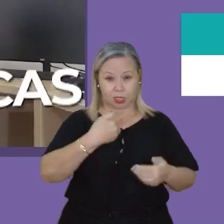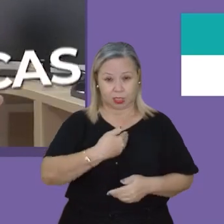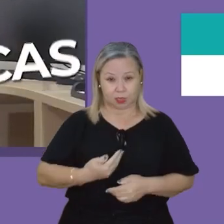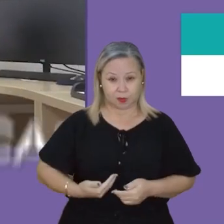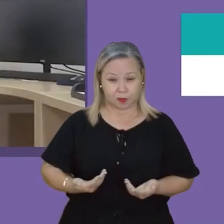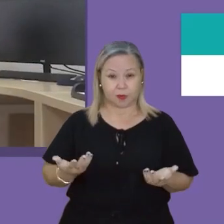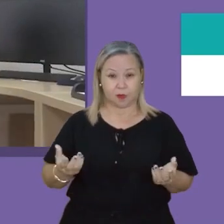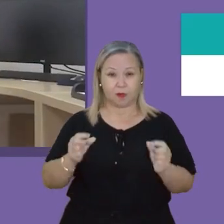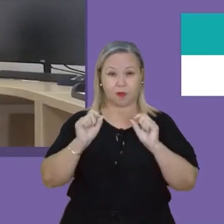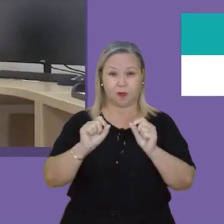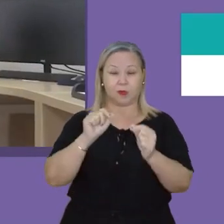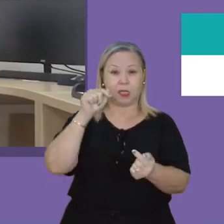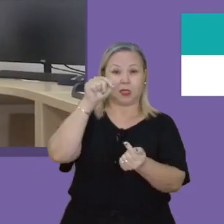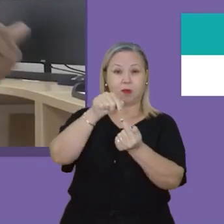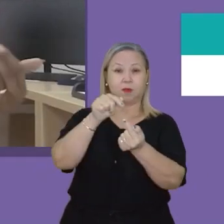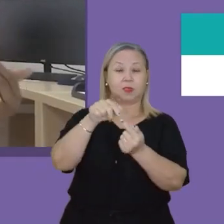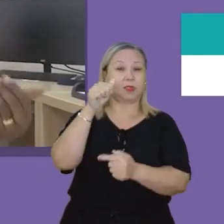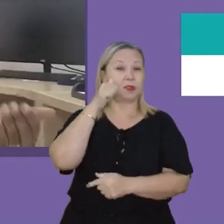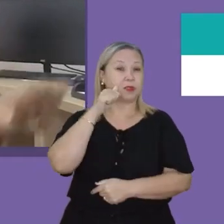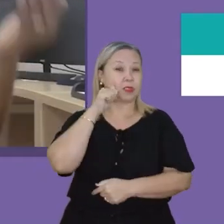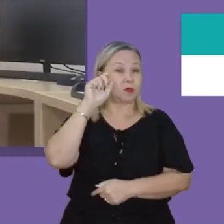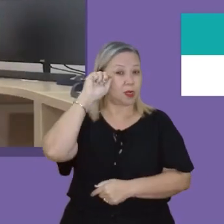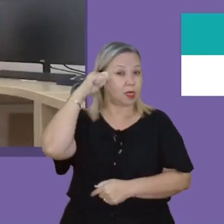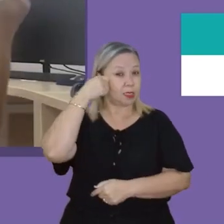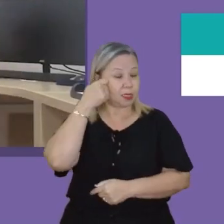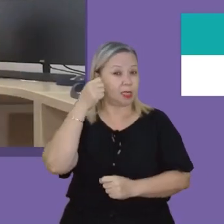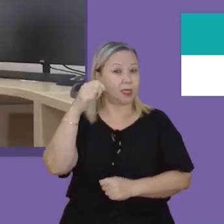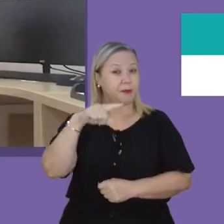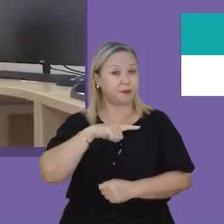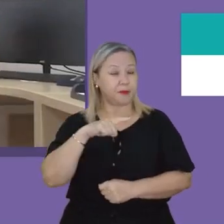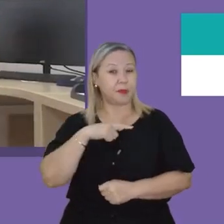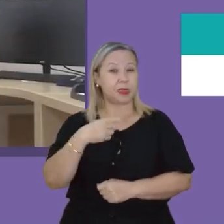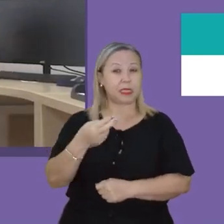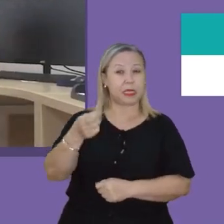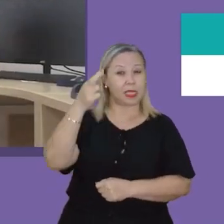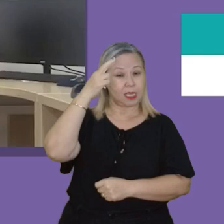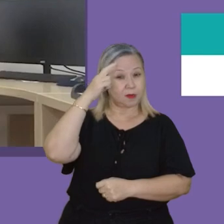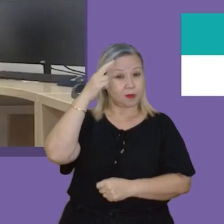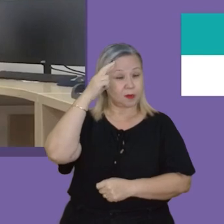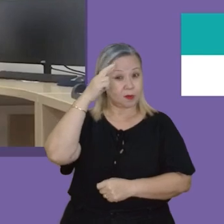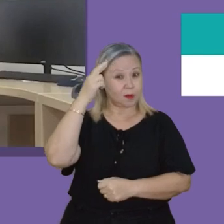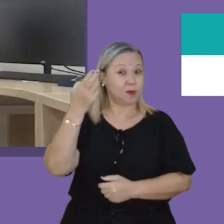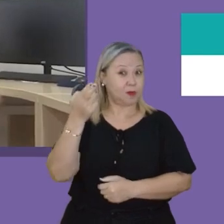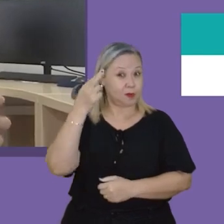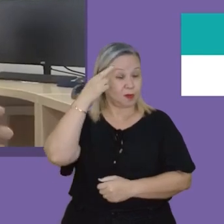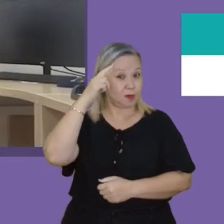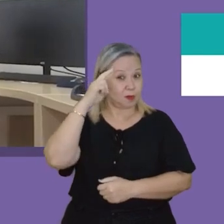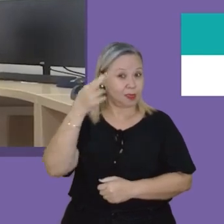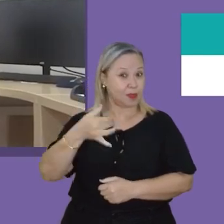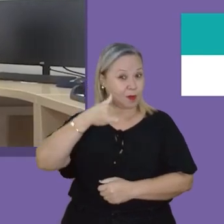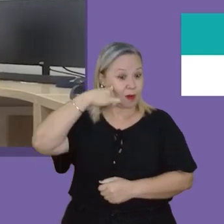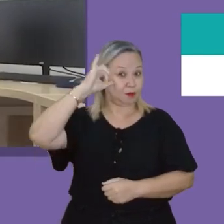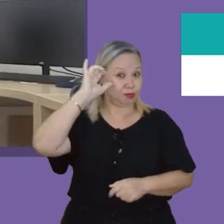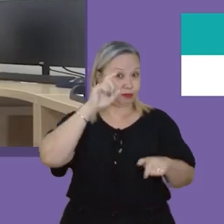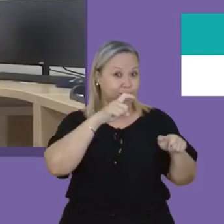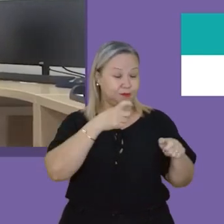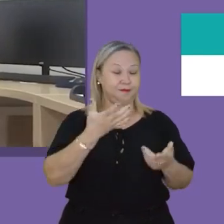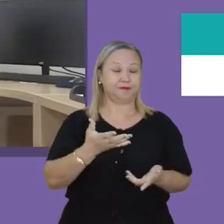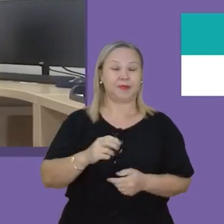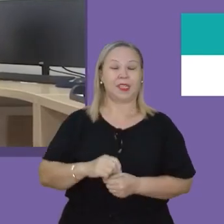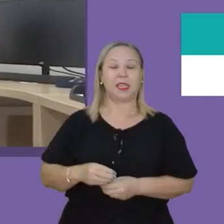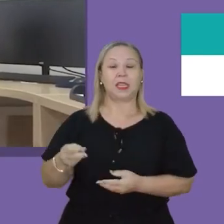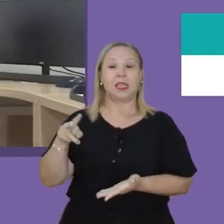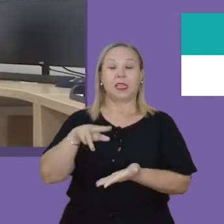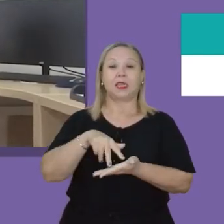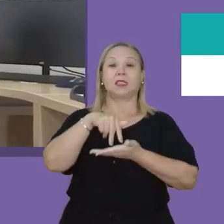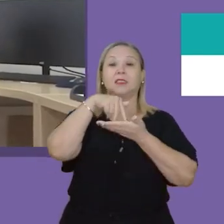para essas mulheres, nós temos aqueles senhores de engenho que se colocam